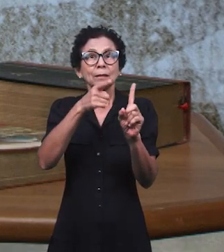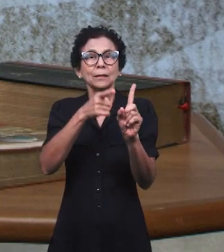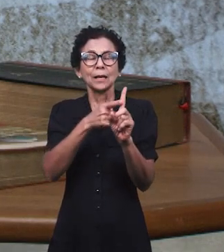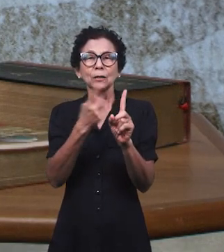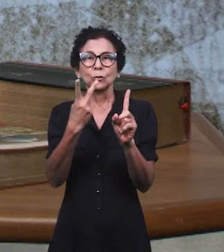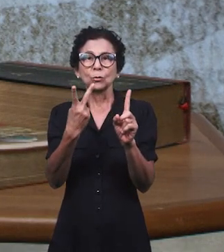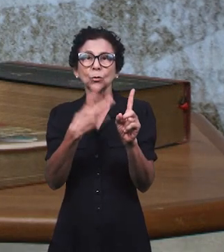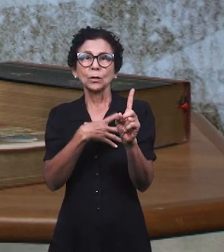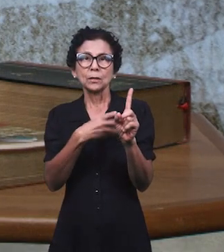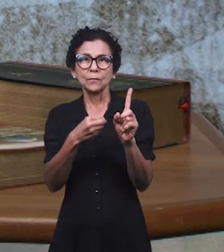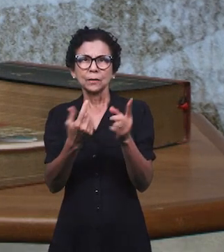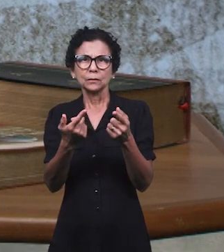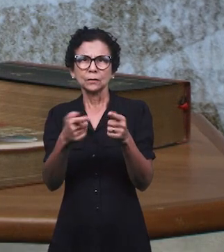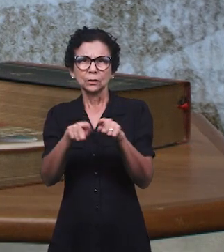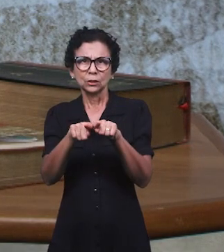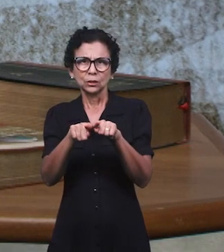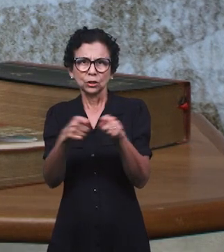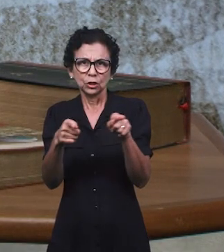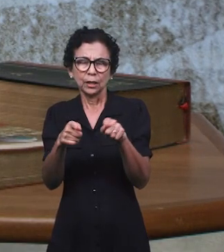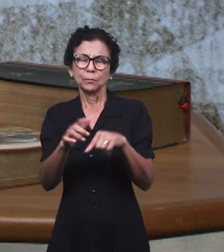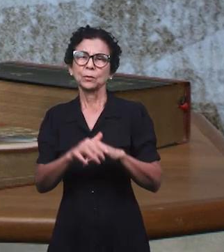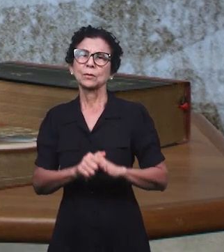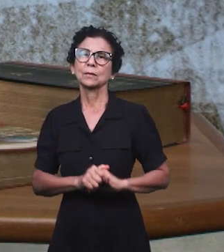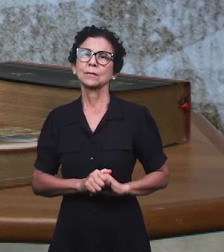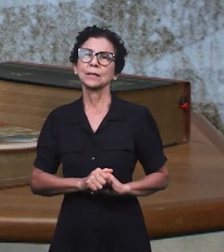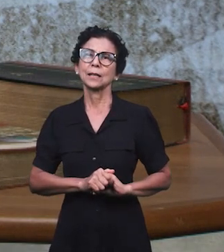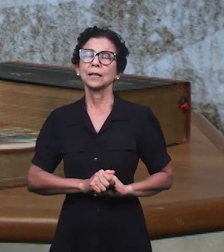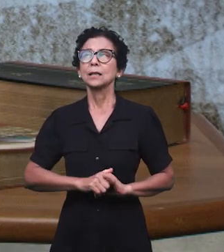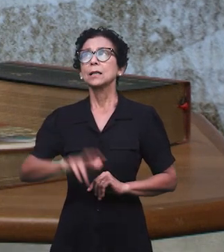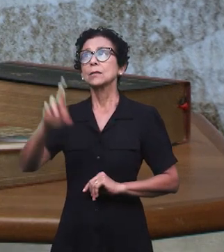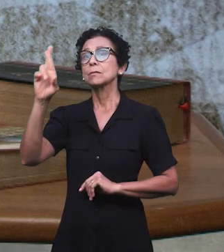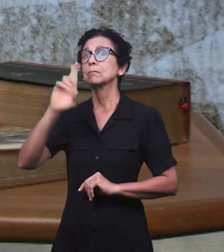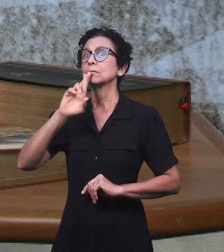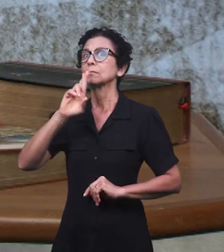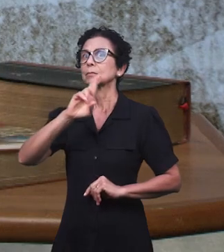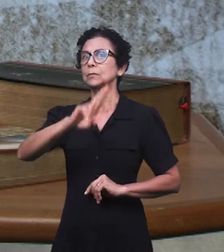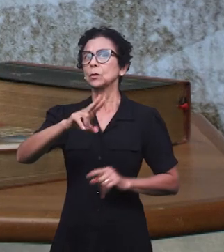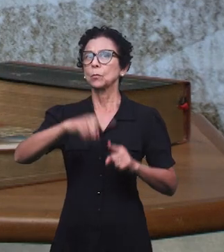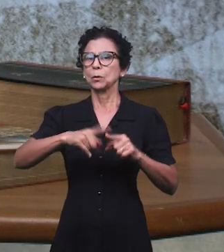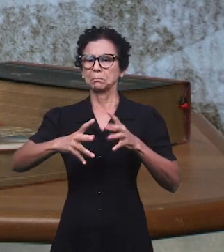orou e conversou com o Senhor, e o Senhor lhe respondeu.